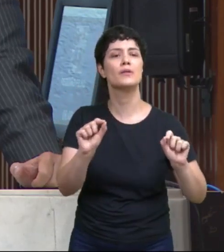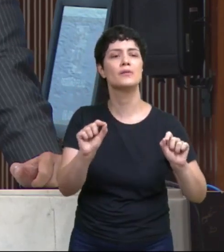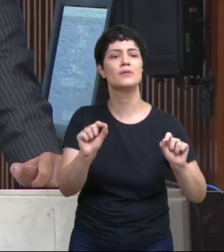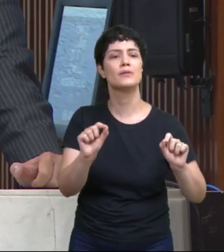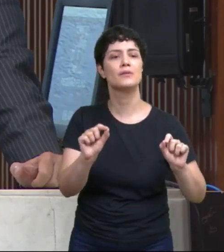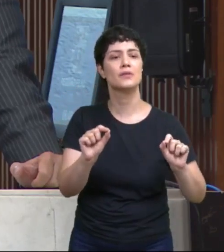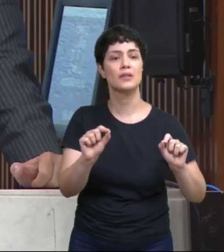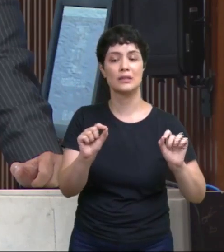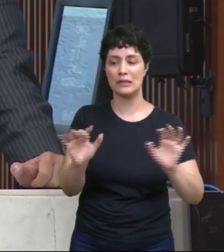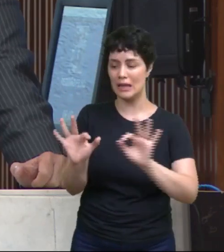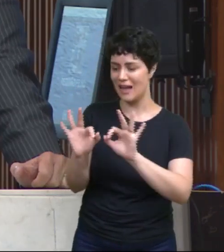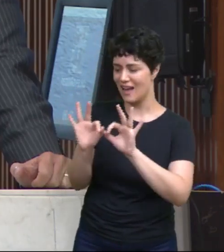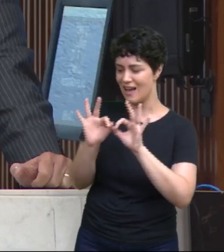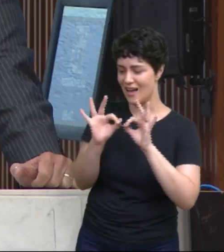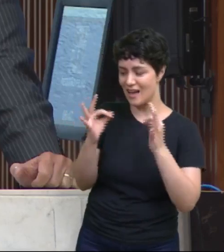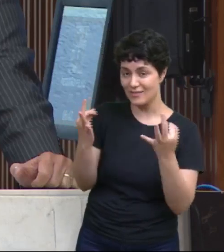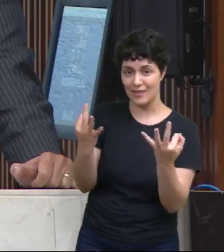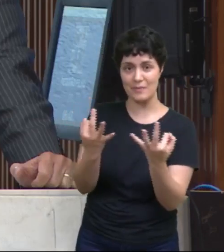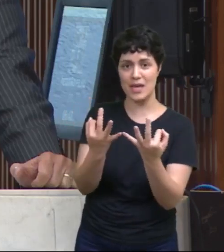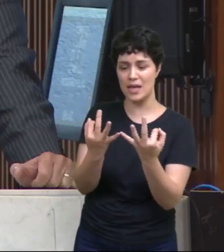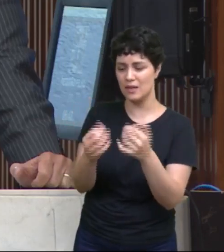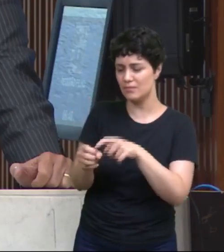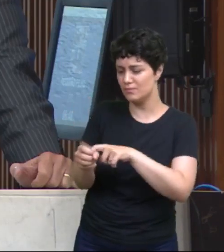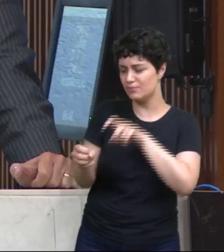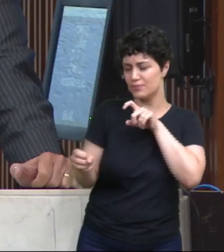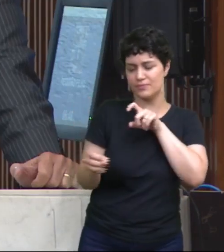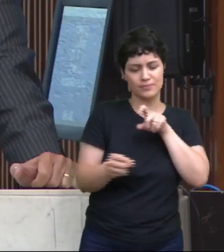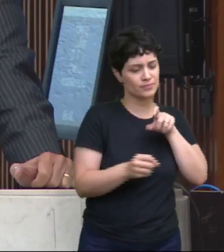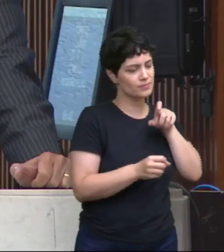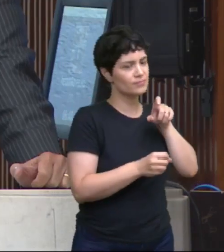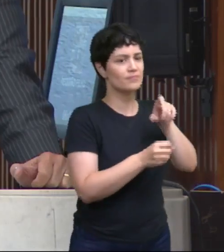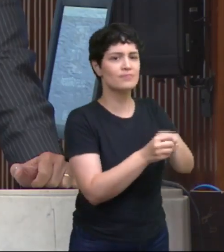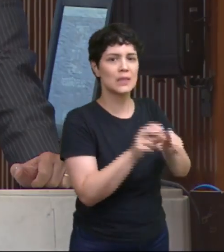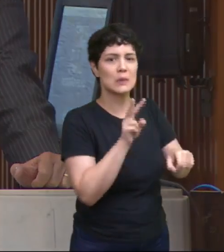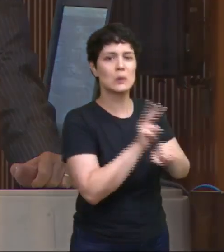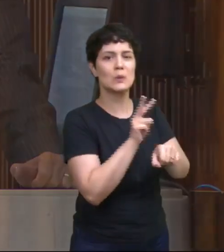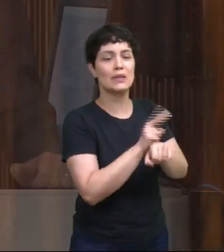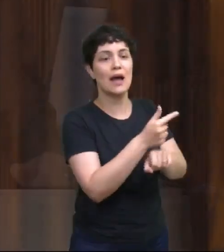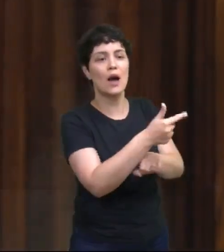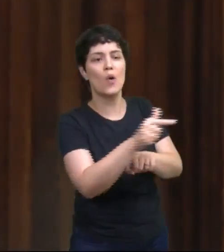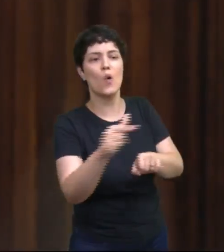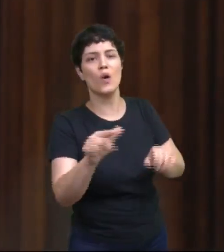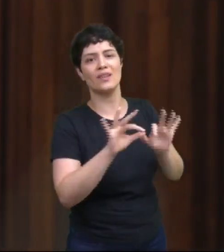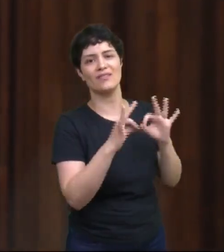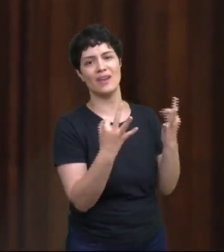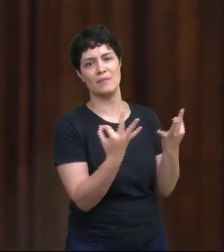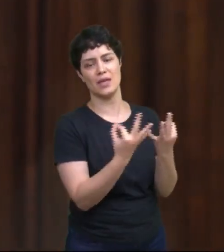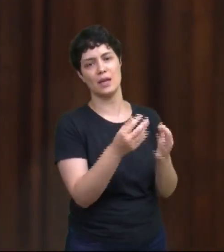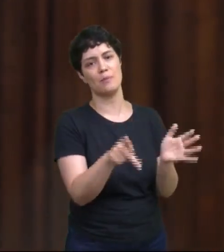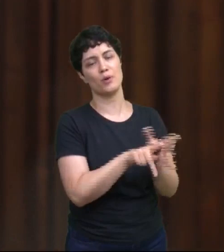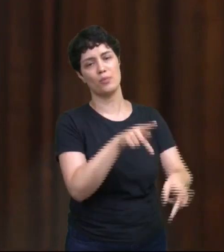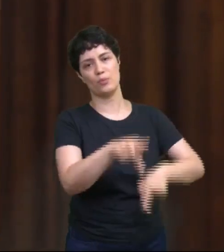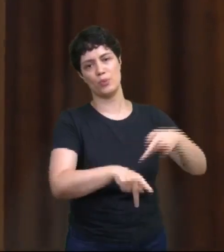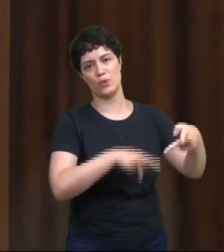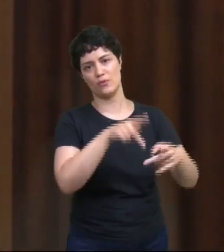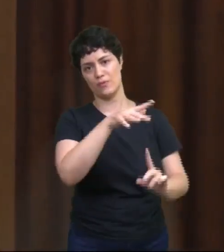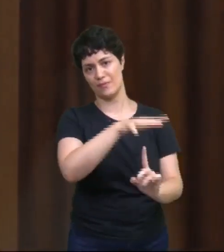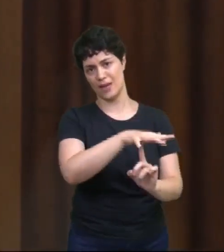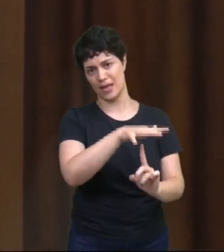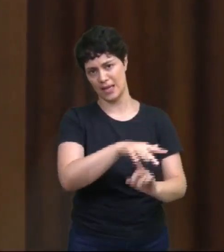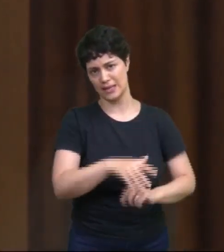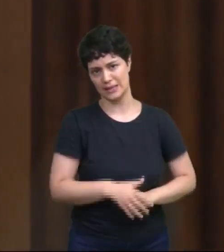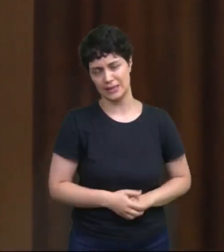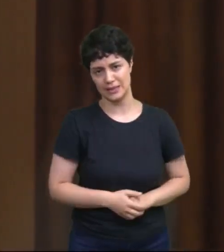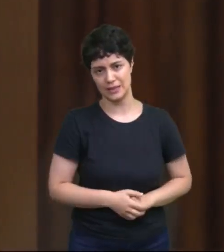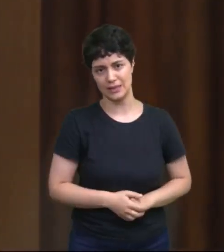da família para cuidar da família dos outros, da família dos paranaenses. Os poucos que